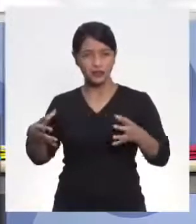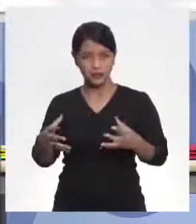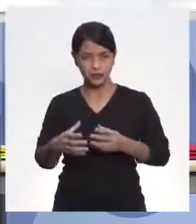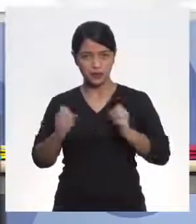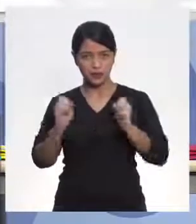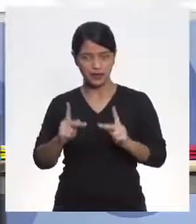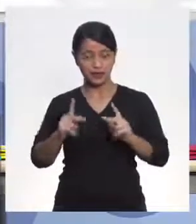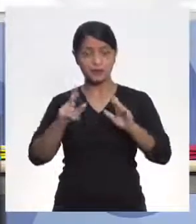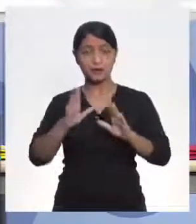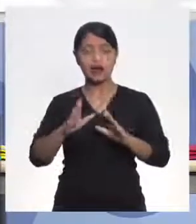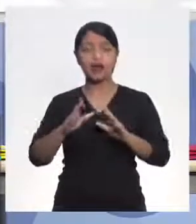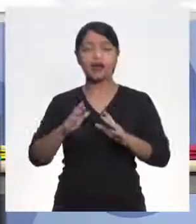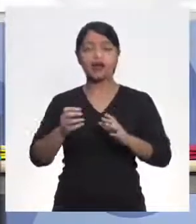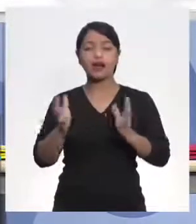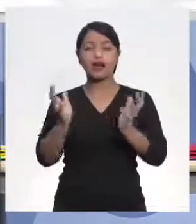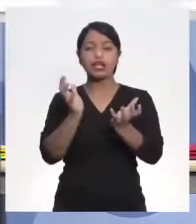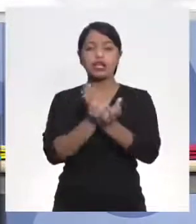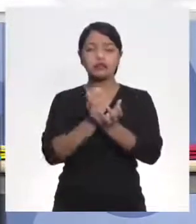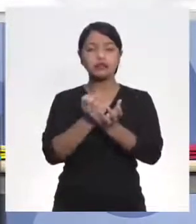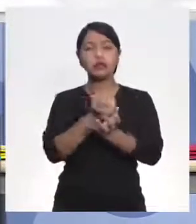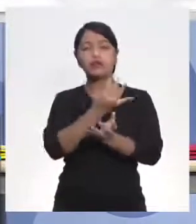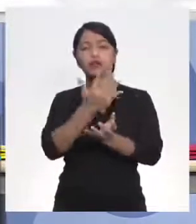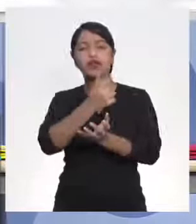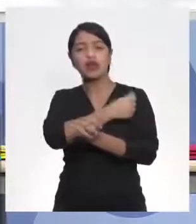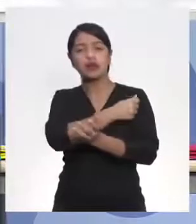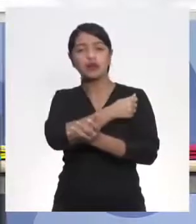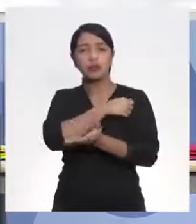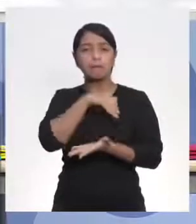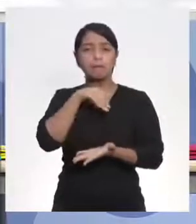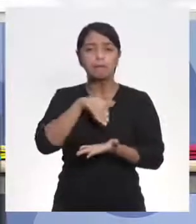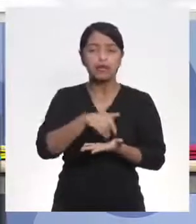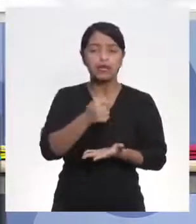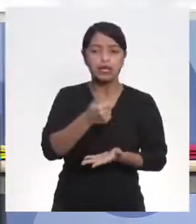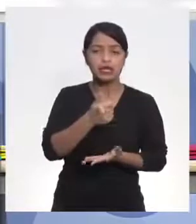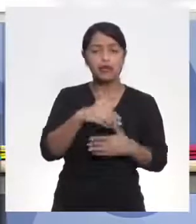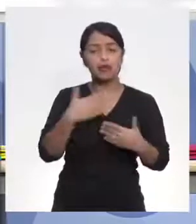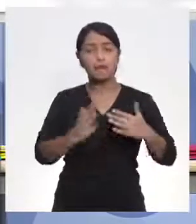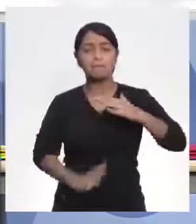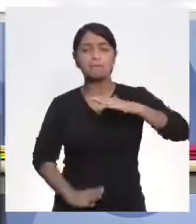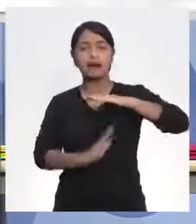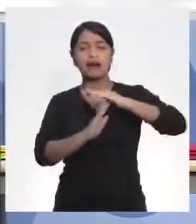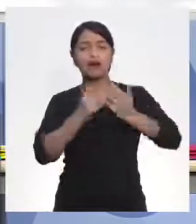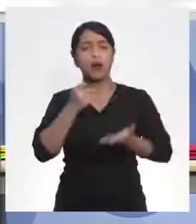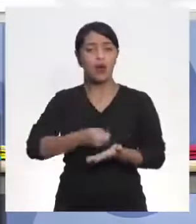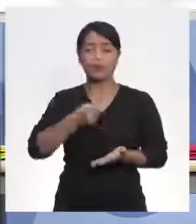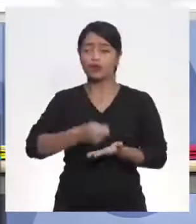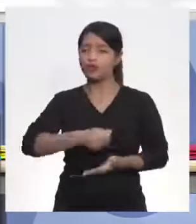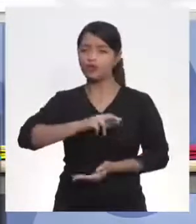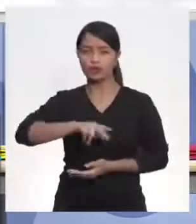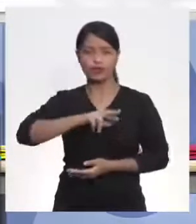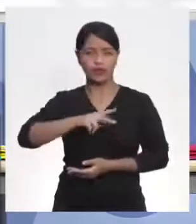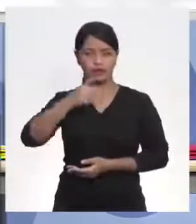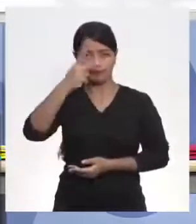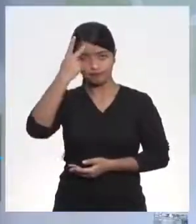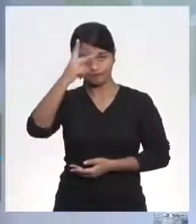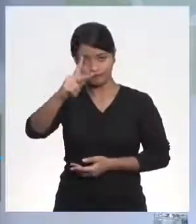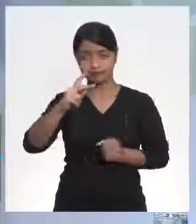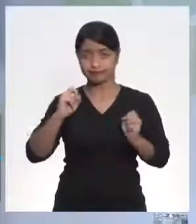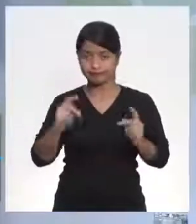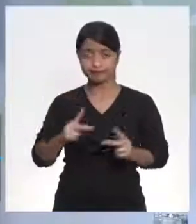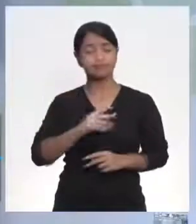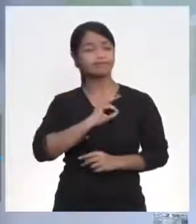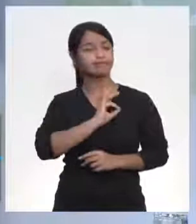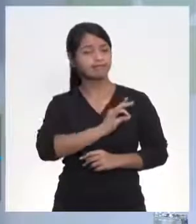tem uma quantidade mínima ou máxima, se a gente for fazer uma análise um pouco geral, tá bom? Isso mesmo, né? Para o professor,